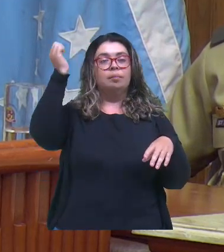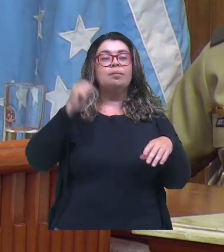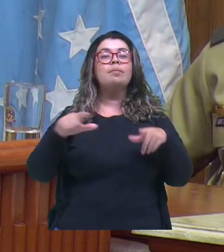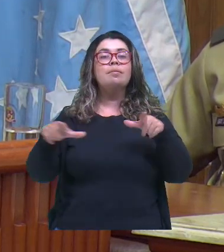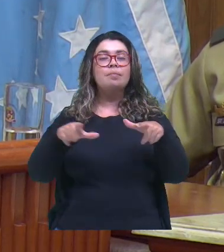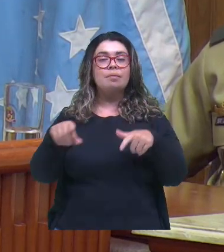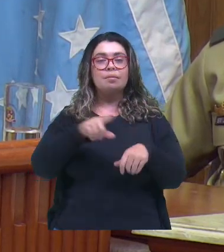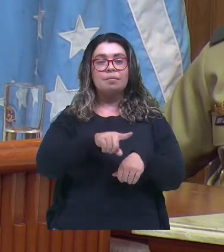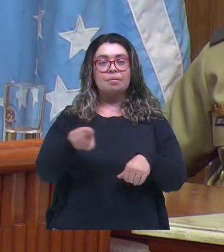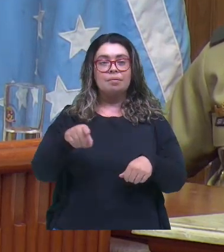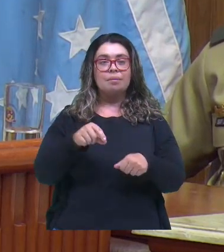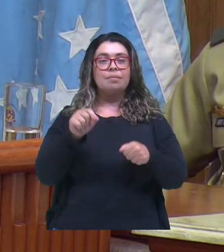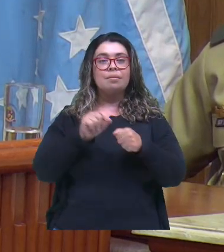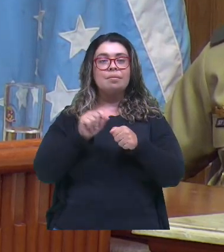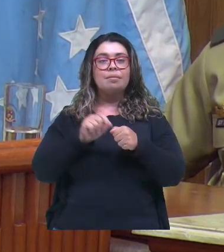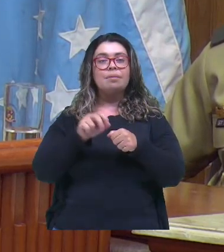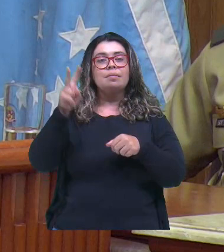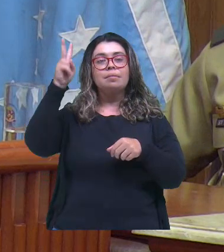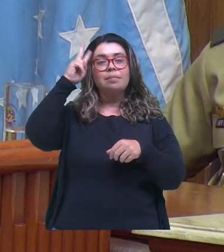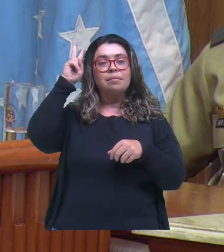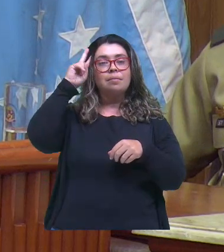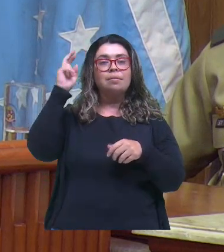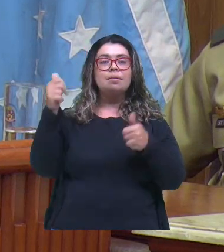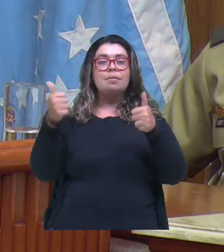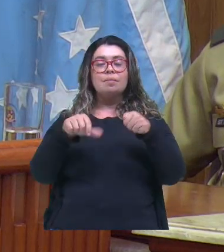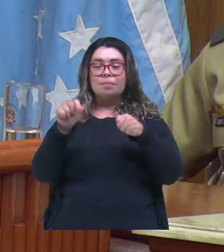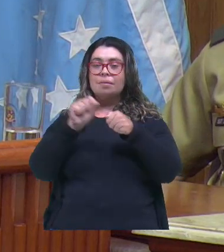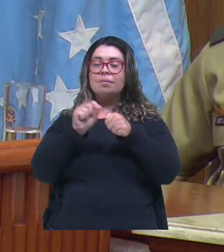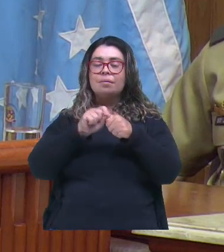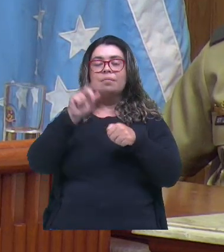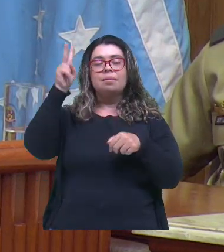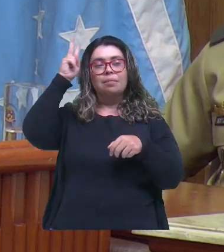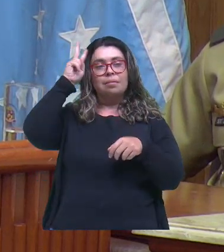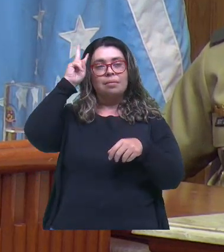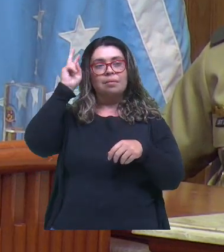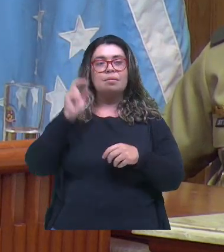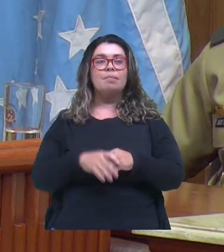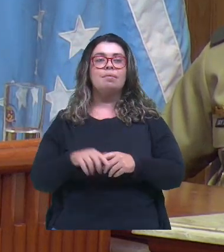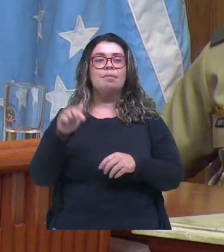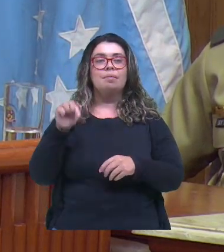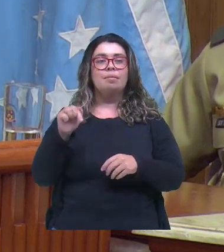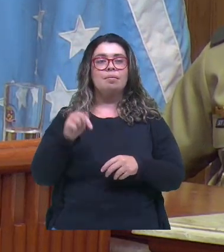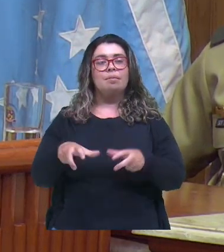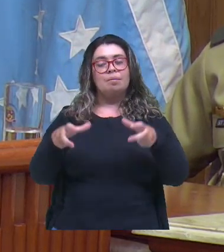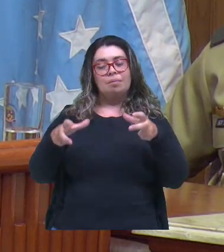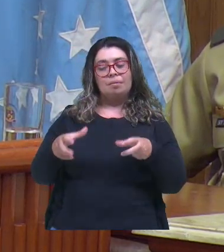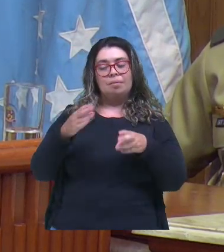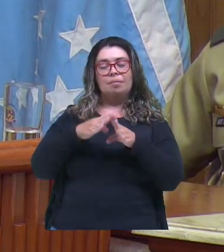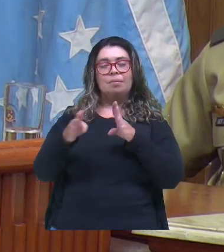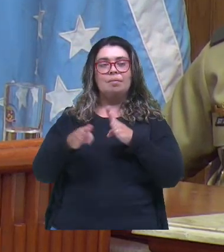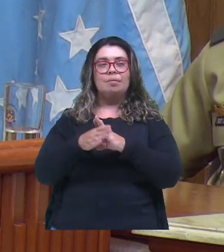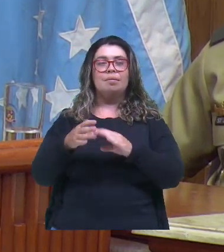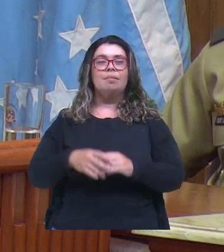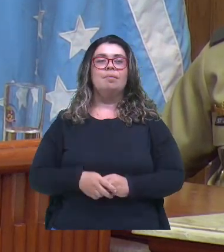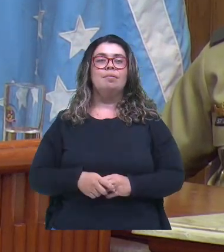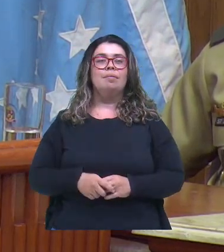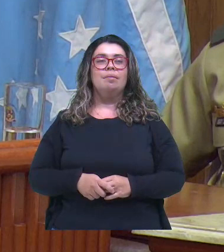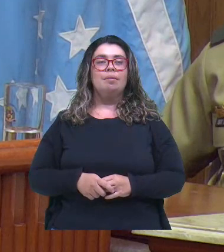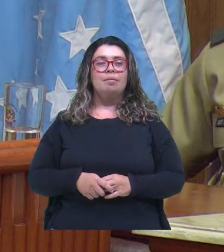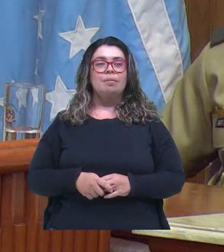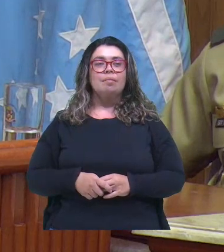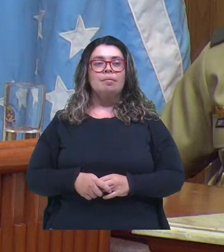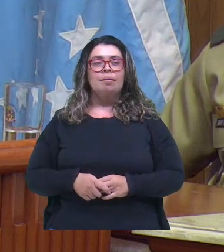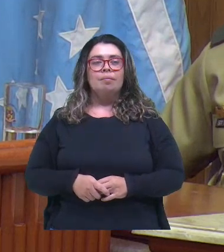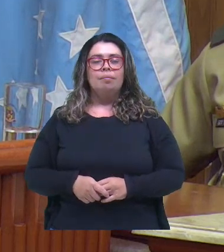funções, vocês fizeram história, estão fazendo história. E hoje, a Câmara toda, aí sim, hoje a